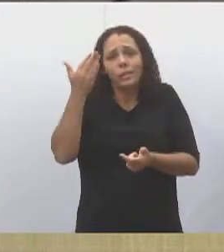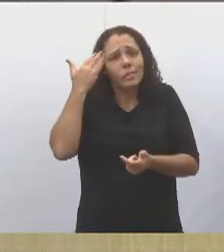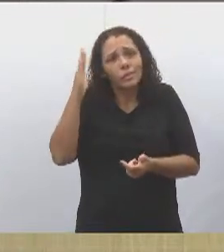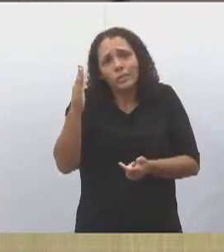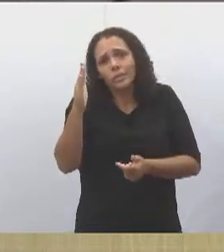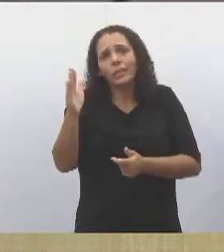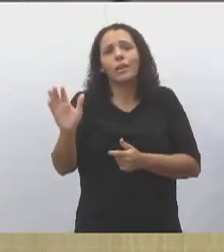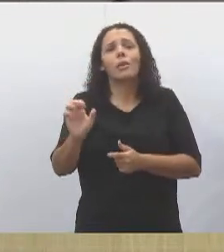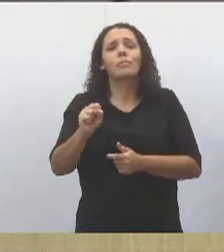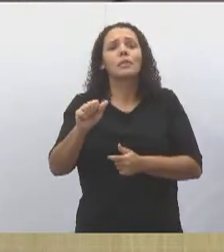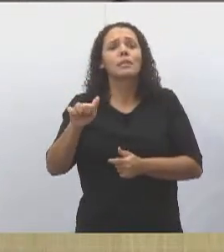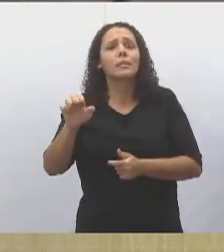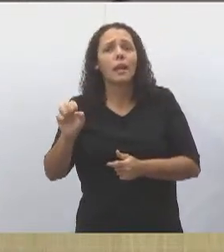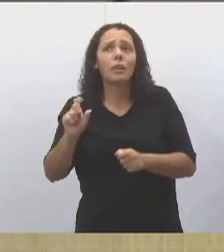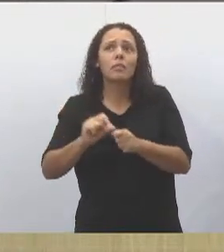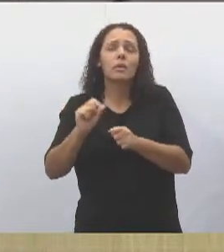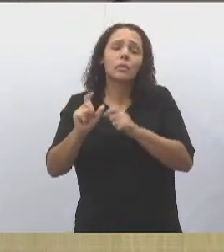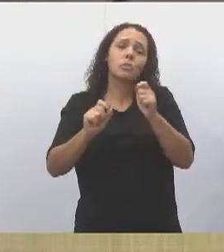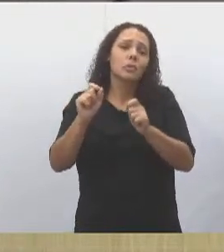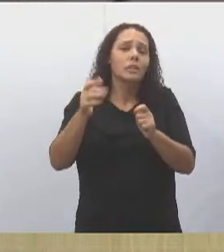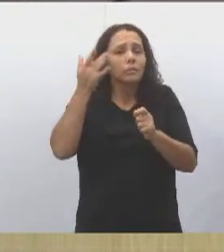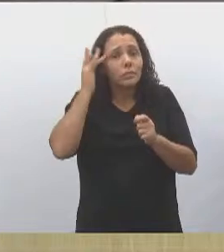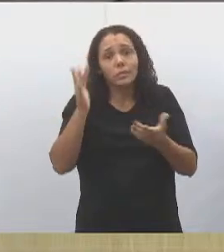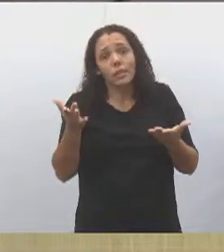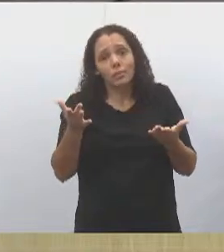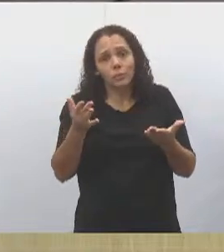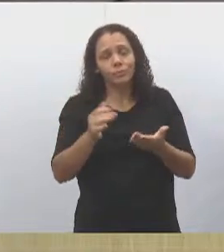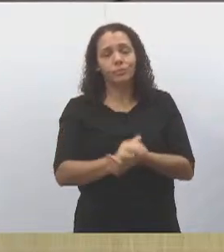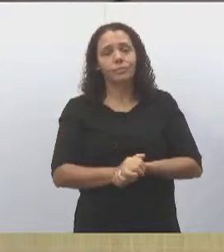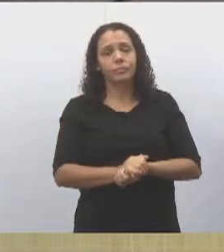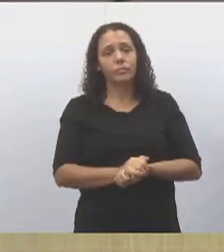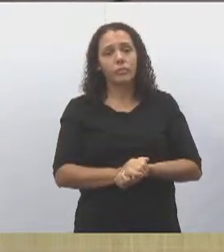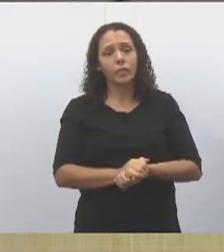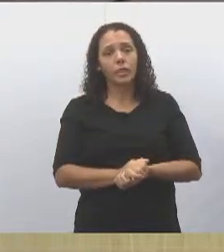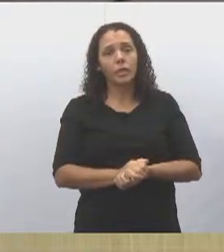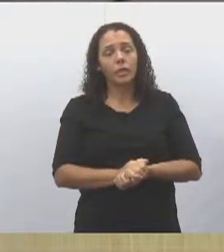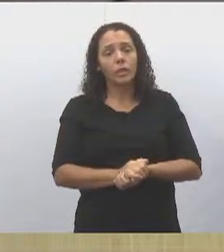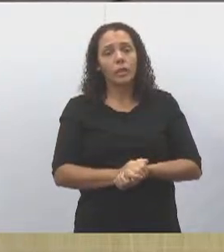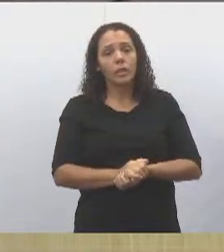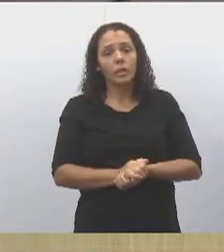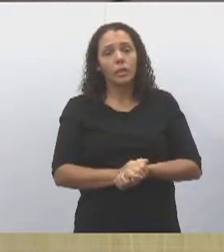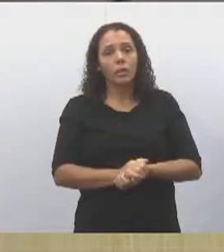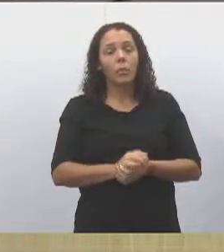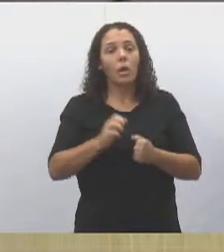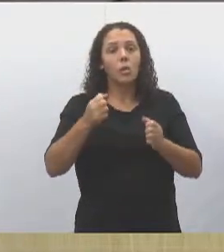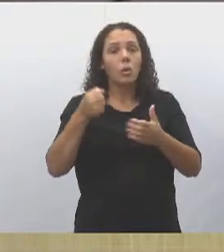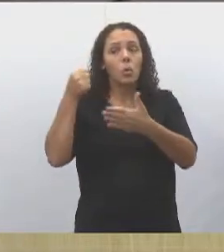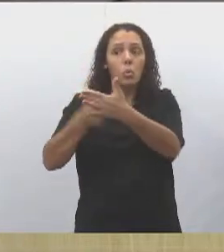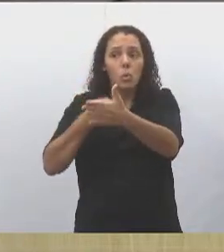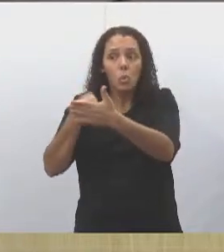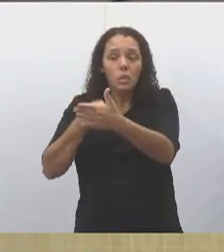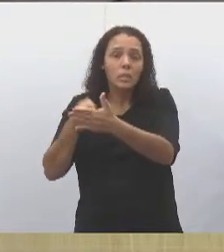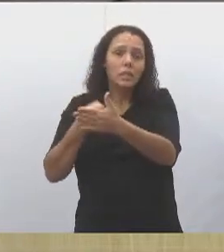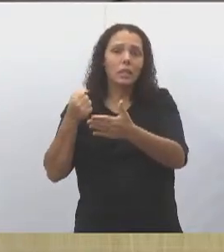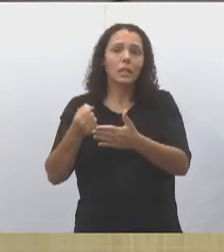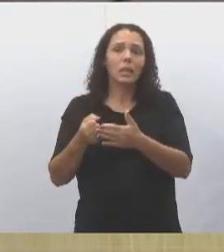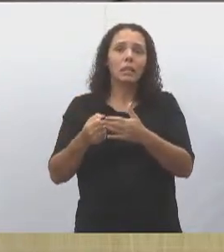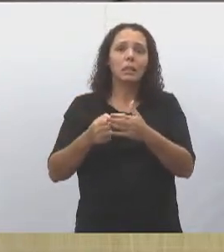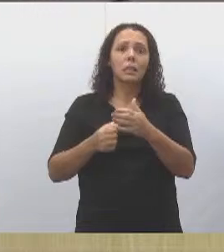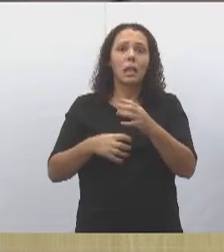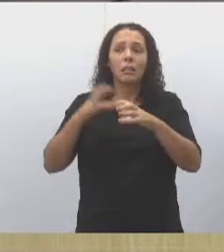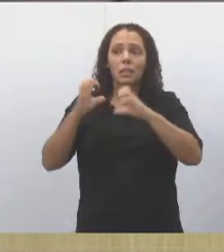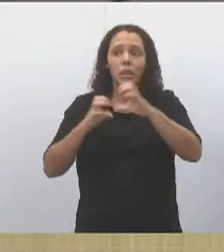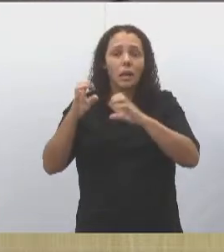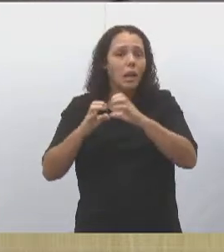fazendo. Eu acho importante a reivindicação de vocês, né? Mas é nesse sentido, porque senão a gente vai ficar a noite inteira discutindo com o Guilherme aqui, ele não vai